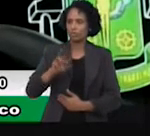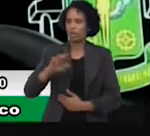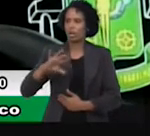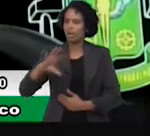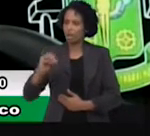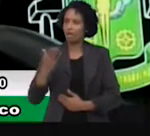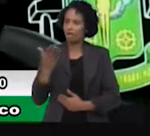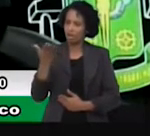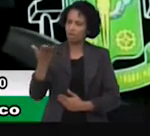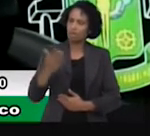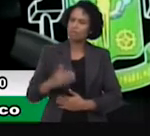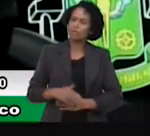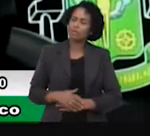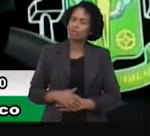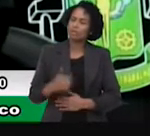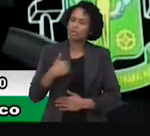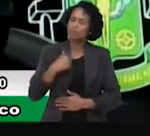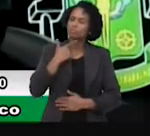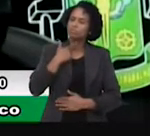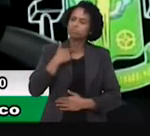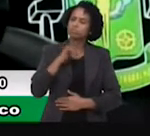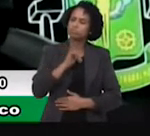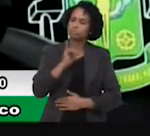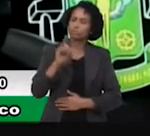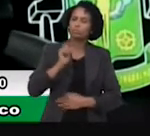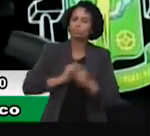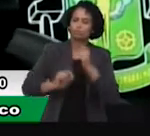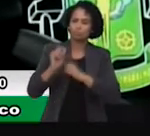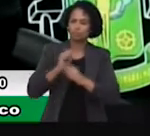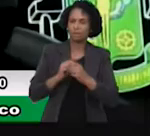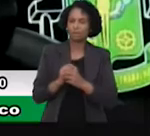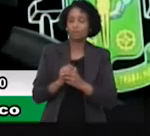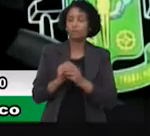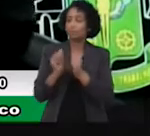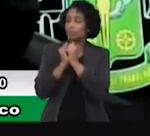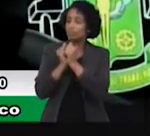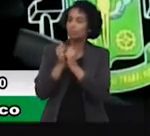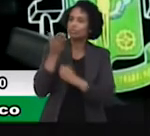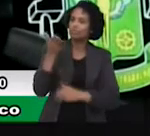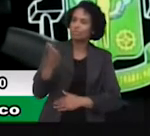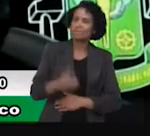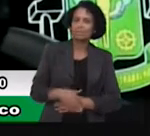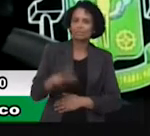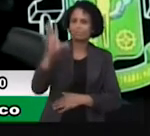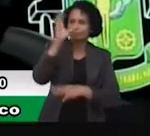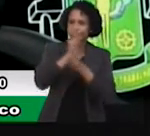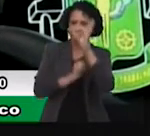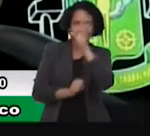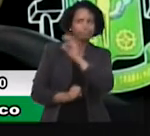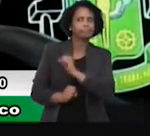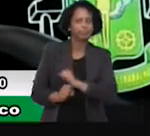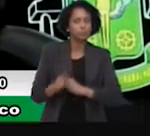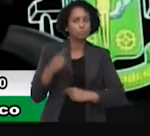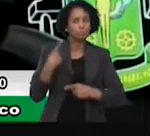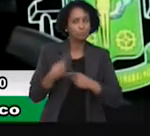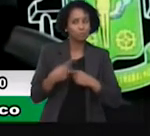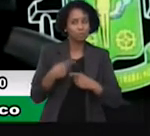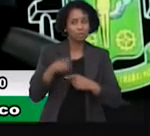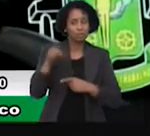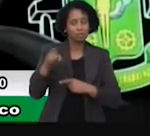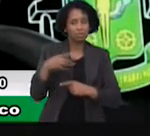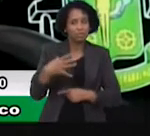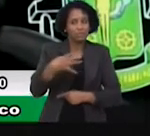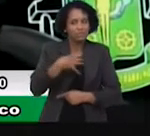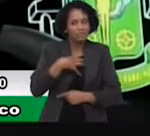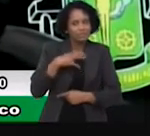que compartilhar do mandato ao lado de Vossa Excelência também é um aprendizado. E Vossa Excelência tem um jeitinho de